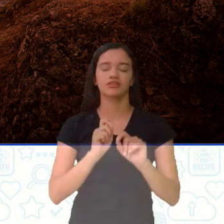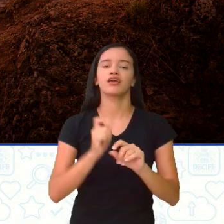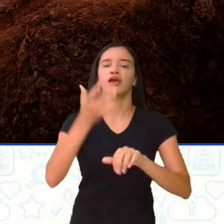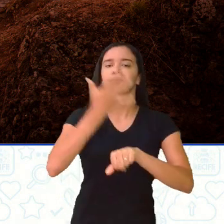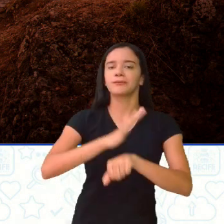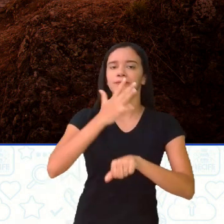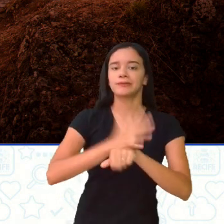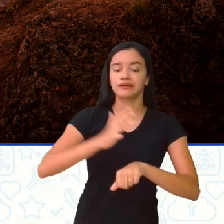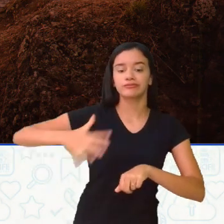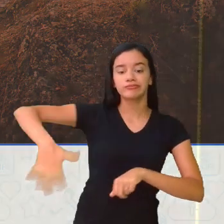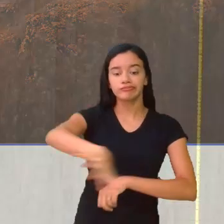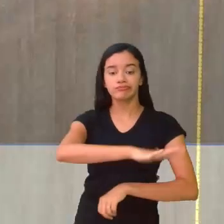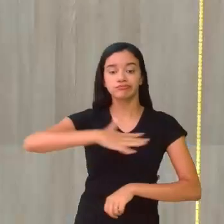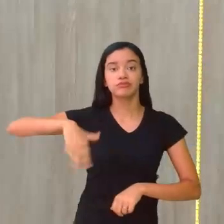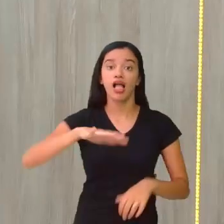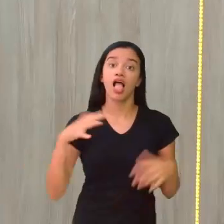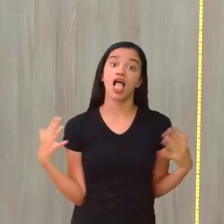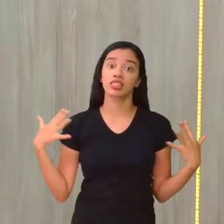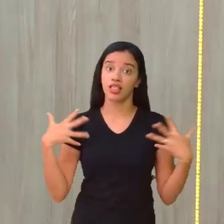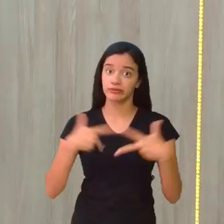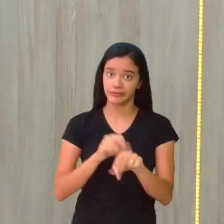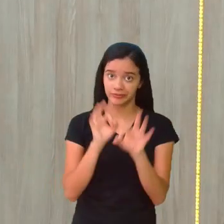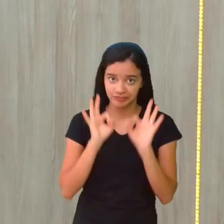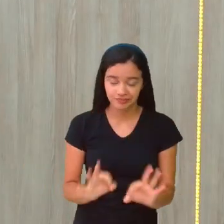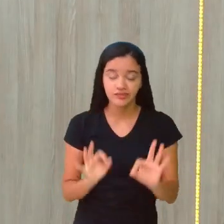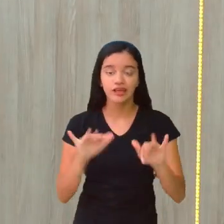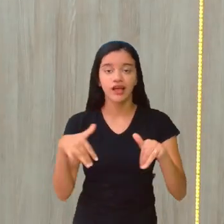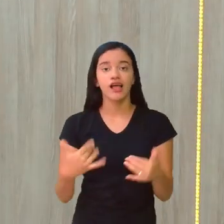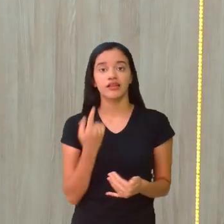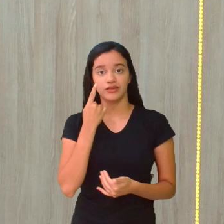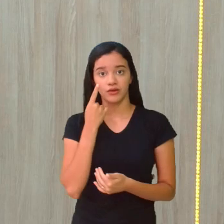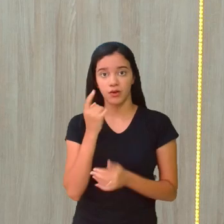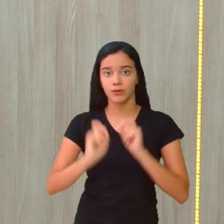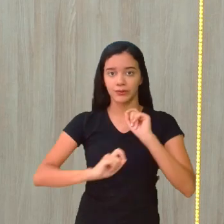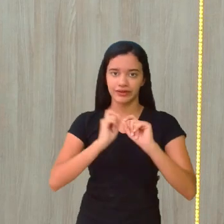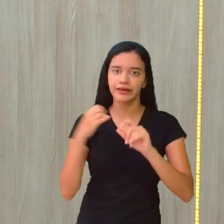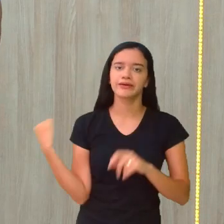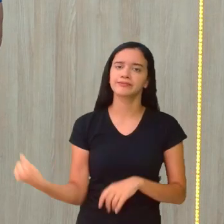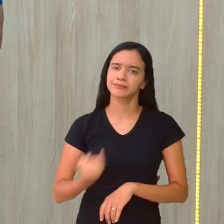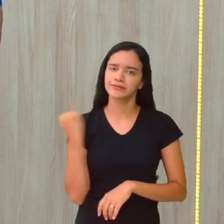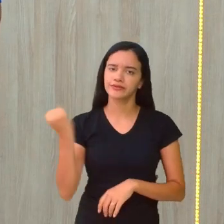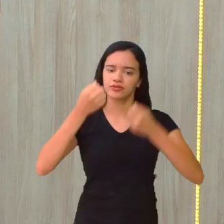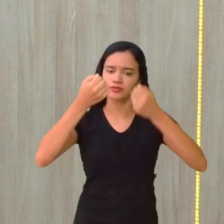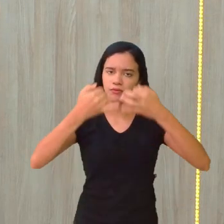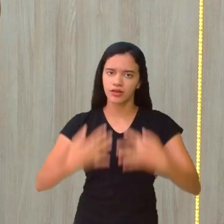executadas nesse ambiente natural. Então, esse risco é muito importante dizer para